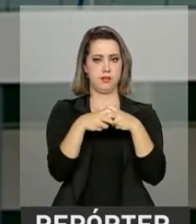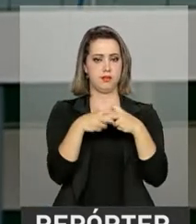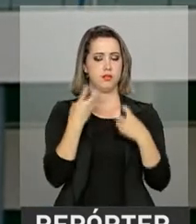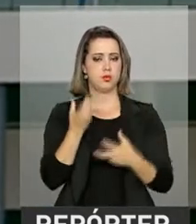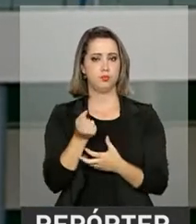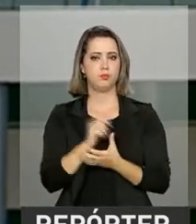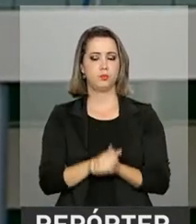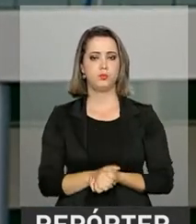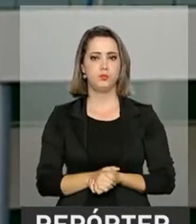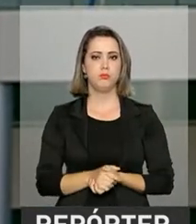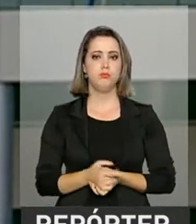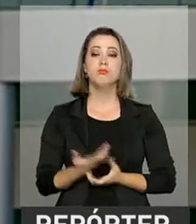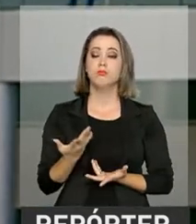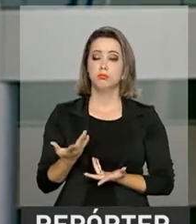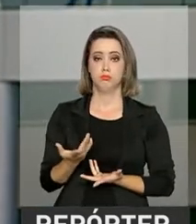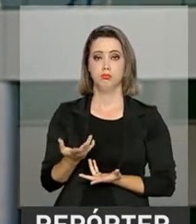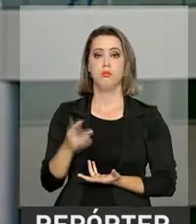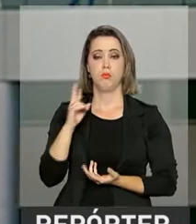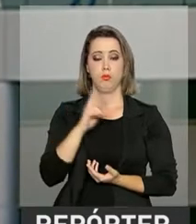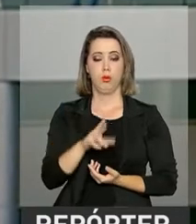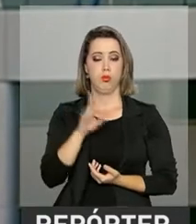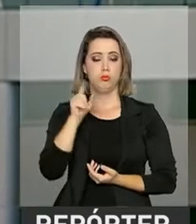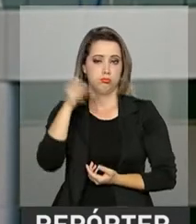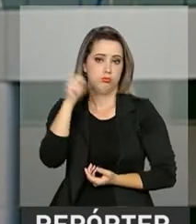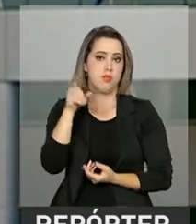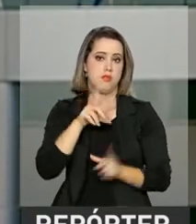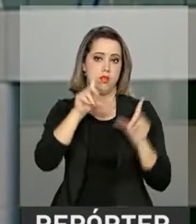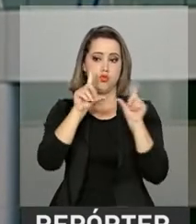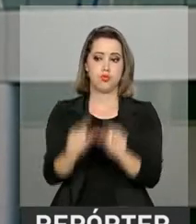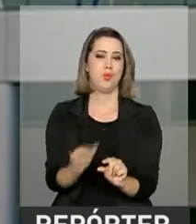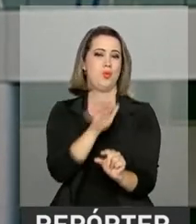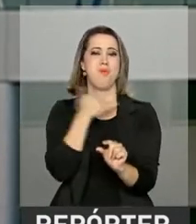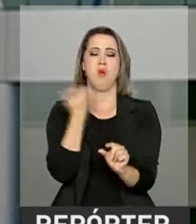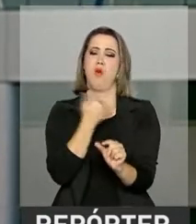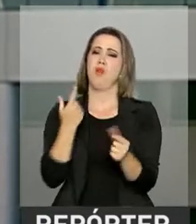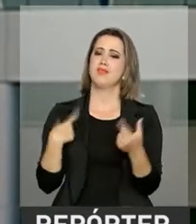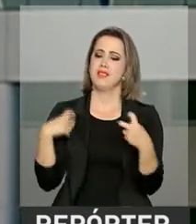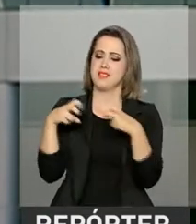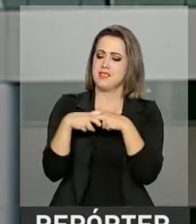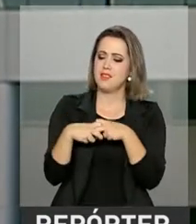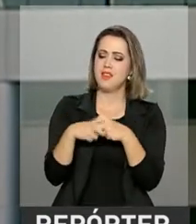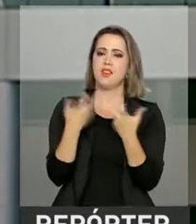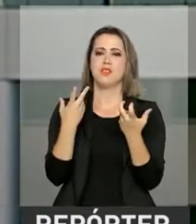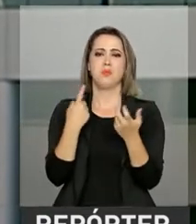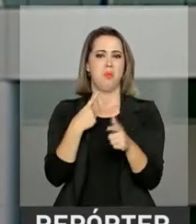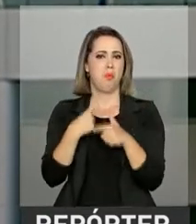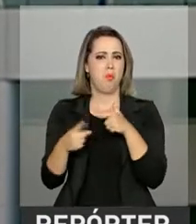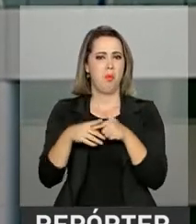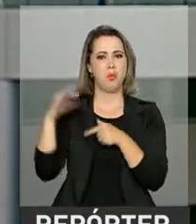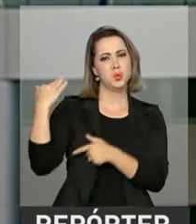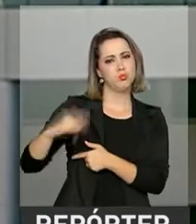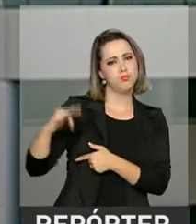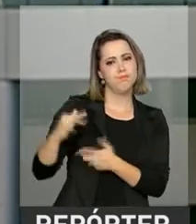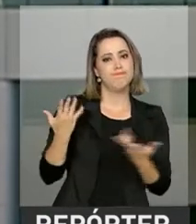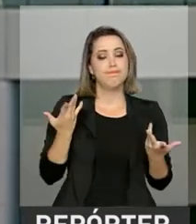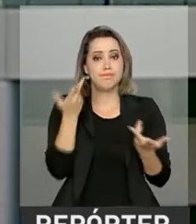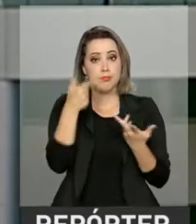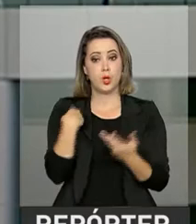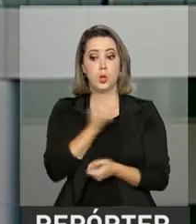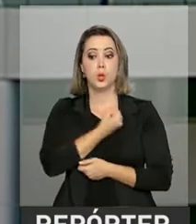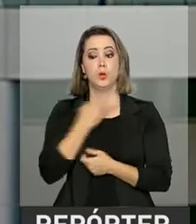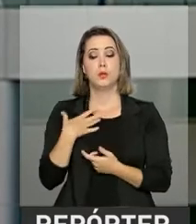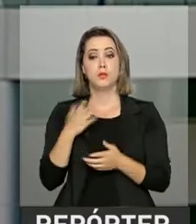a expectativa é sempre redução é sempre redução do número de mortos número de acidentes número de feridos né então a gente conta principalmente